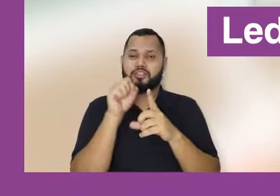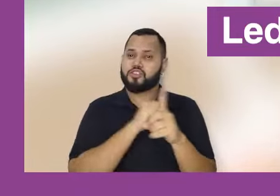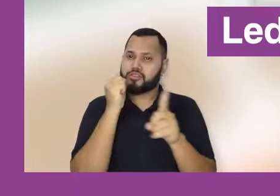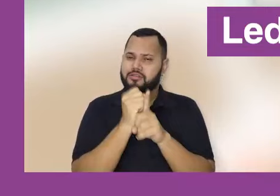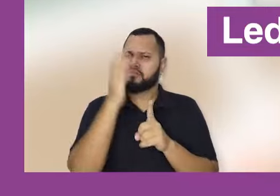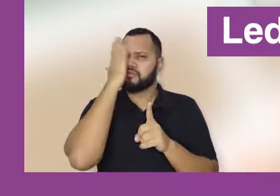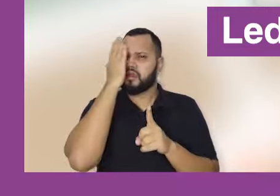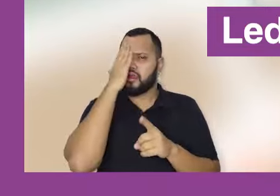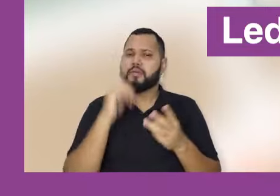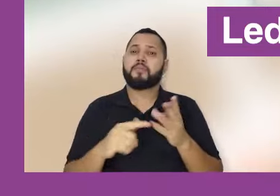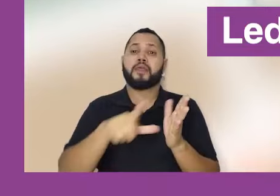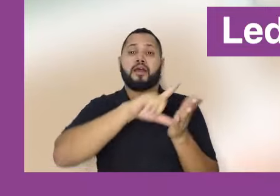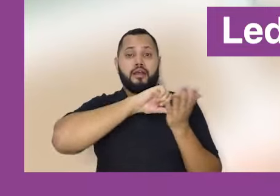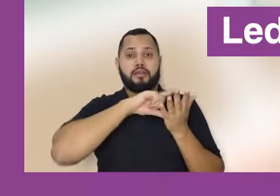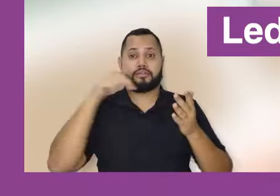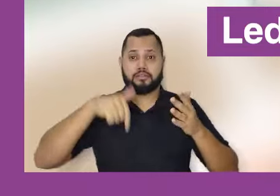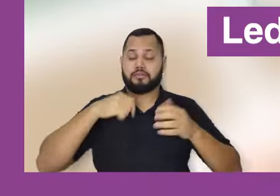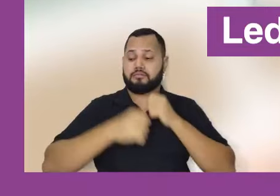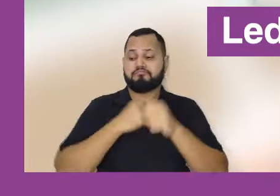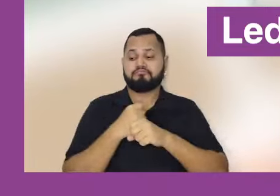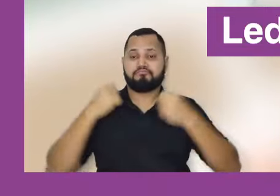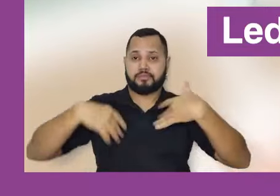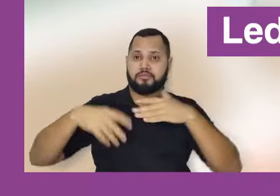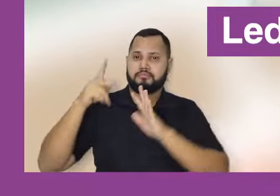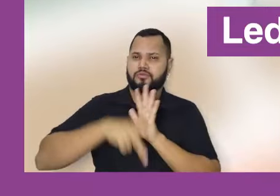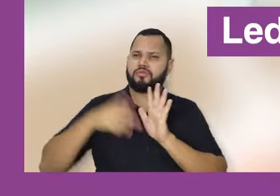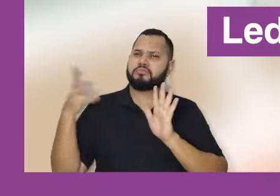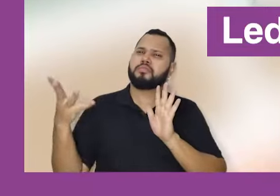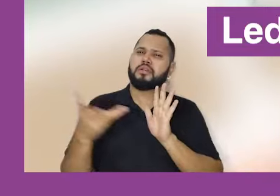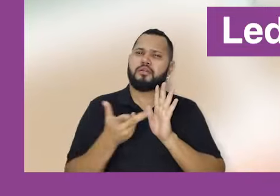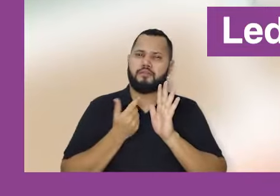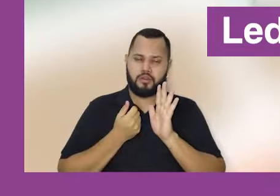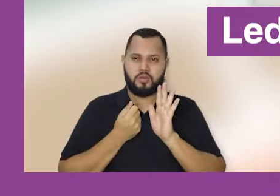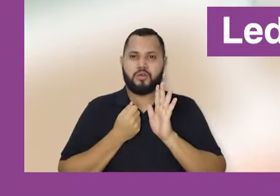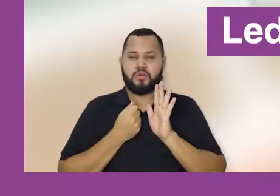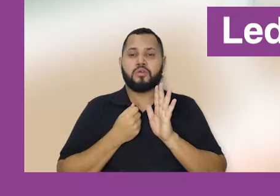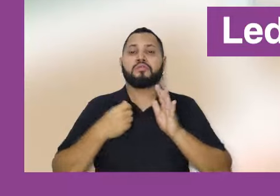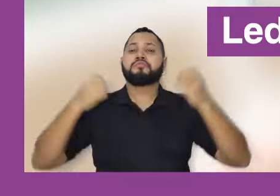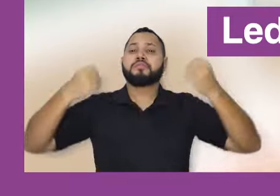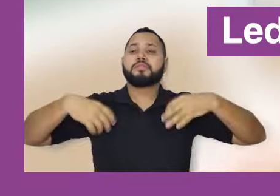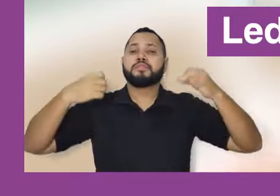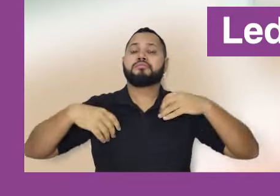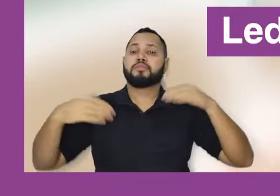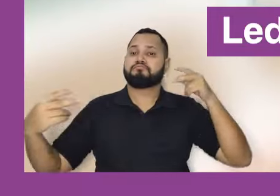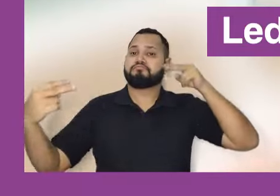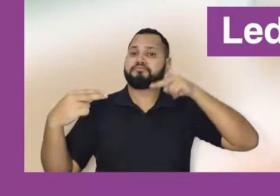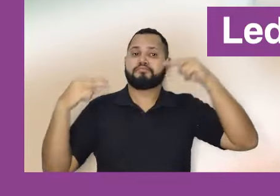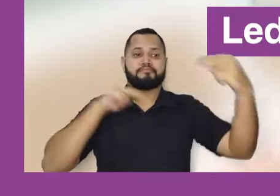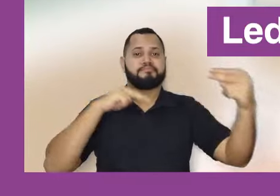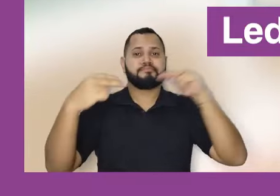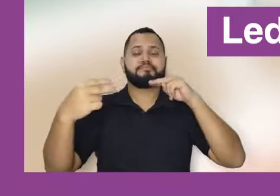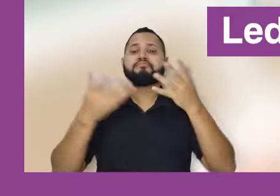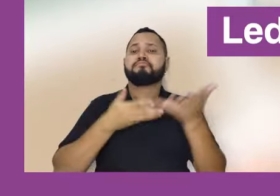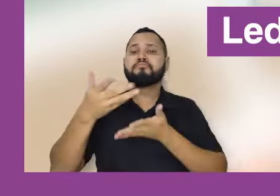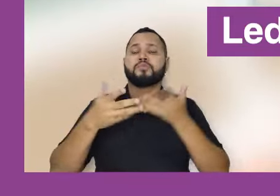sociedade a gente fez uma inovação esse ano a gente está com projeto maravilhoso piloto de falar com os parceiros